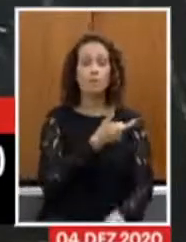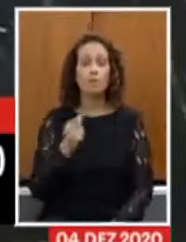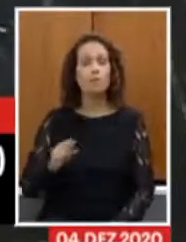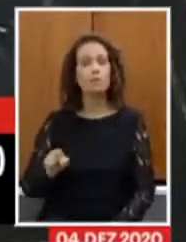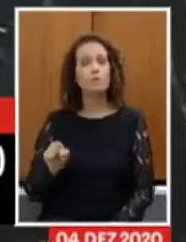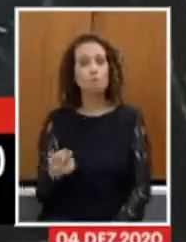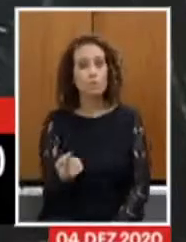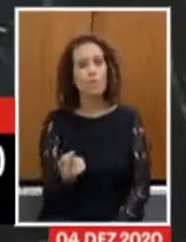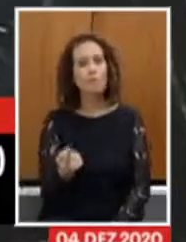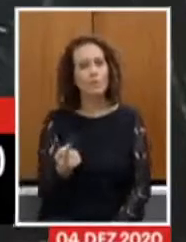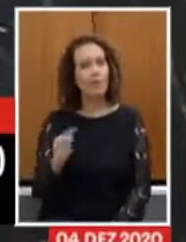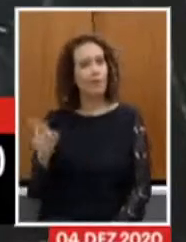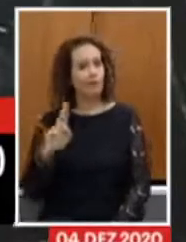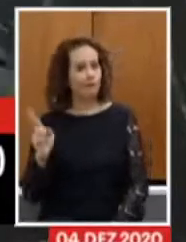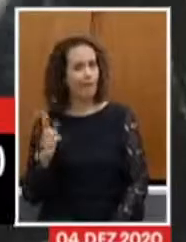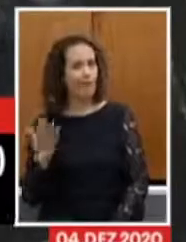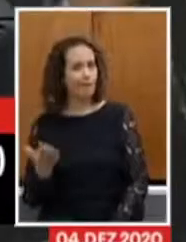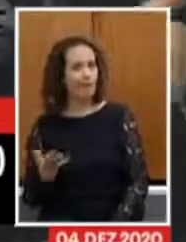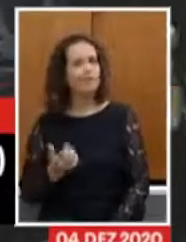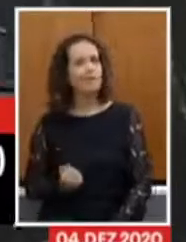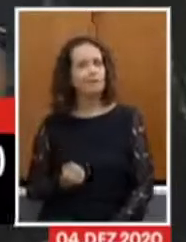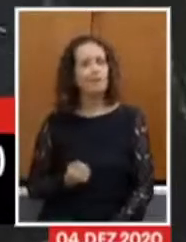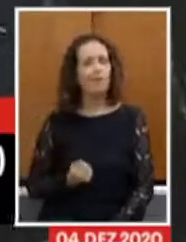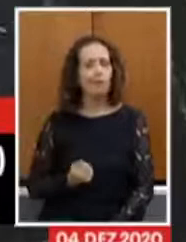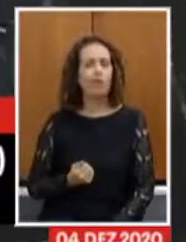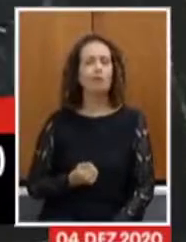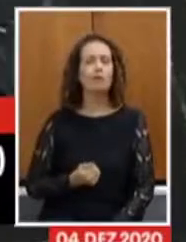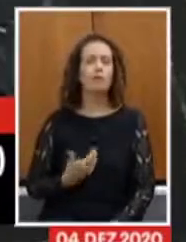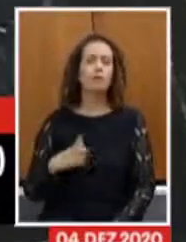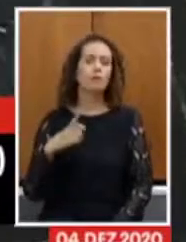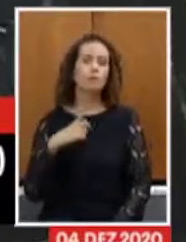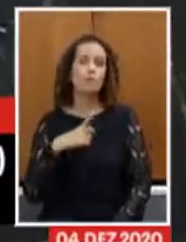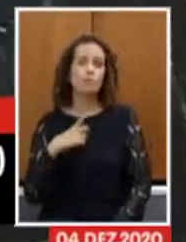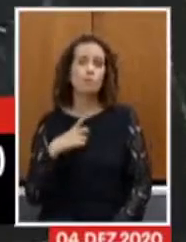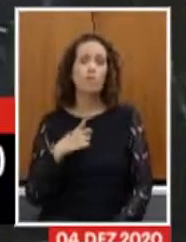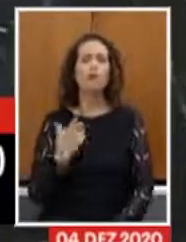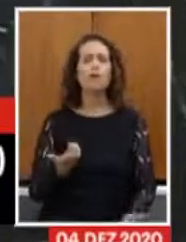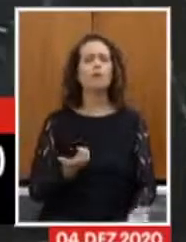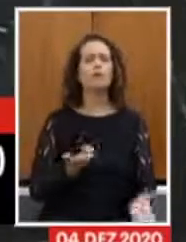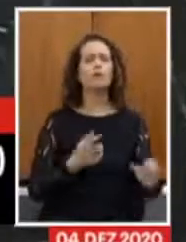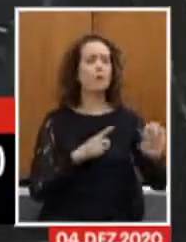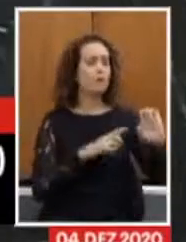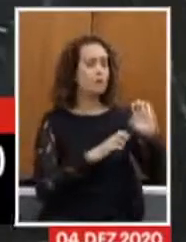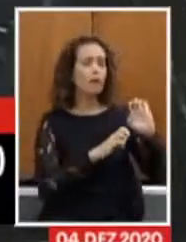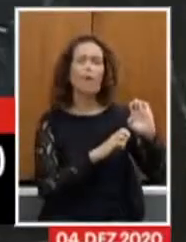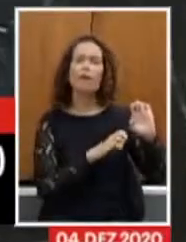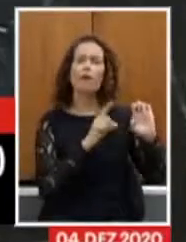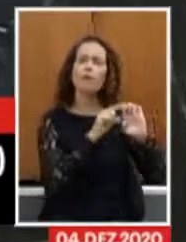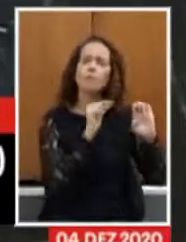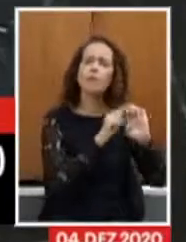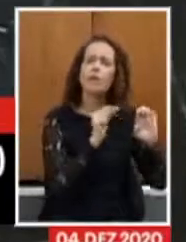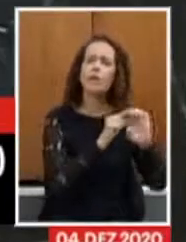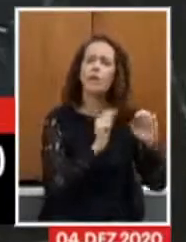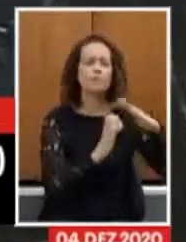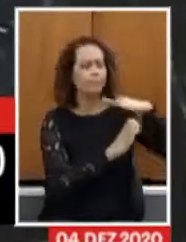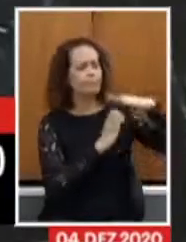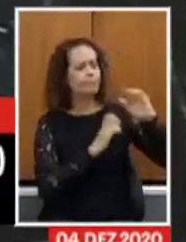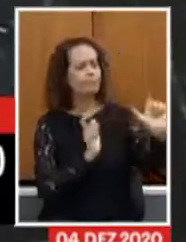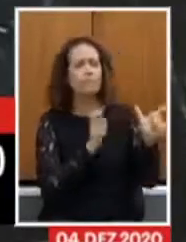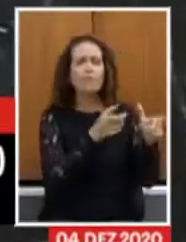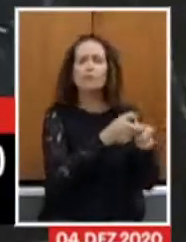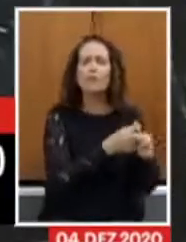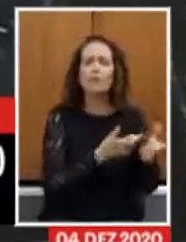são pequenas empresas, que poderão contratar de forma facilitada com o poder público. Ou seja,